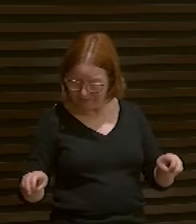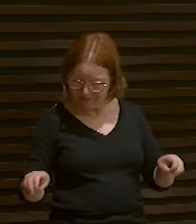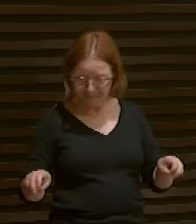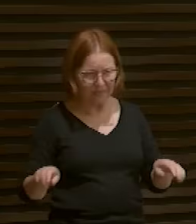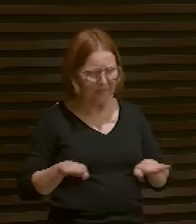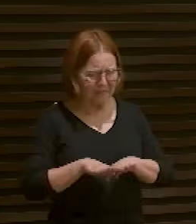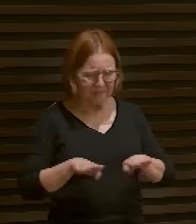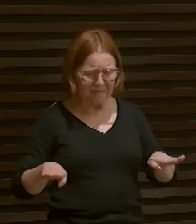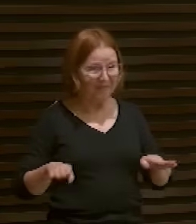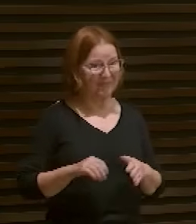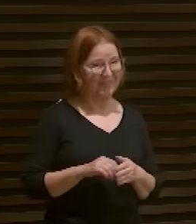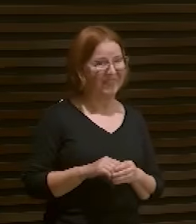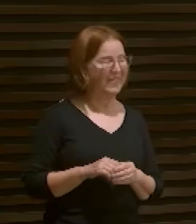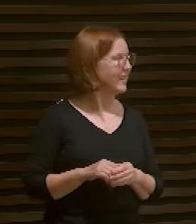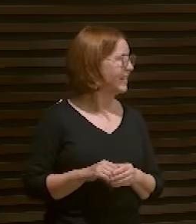não.